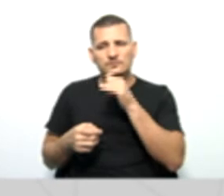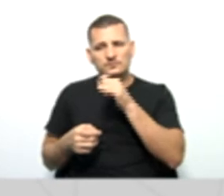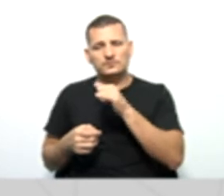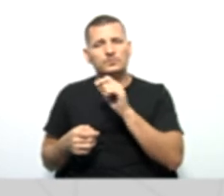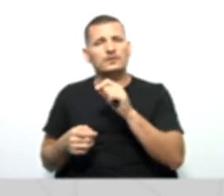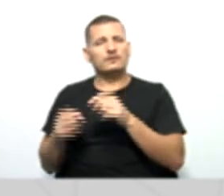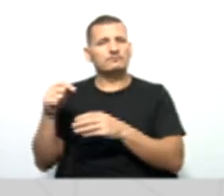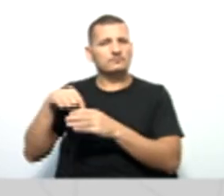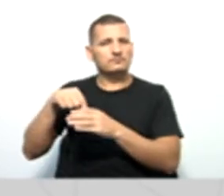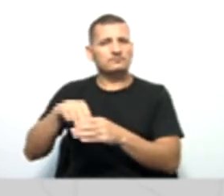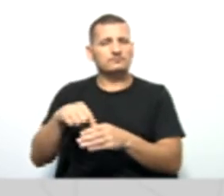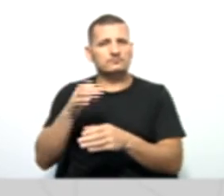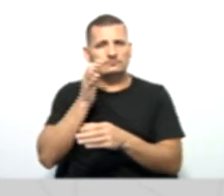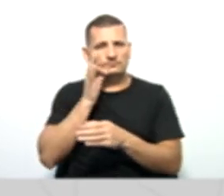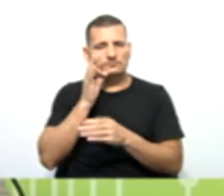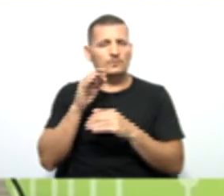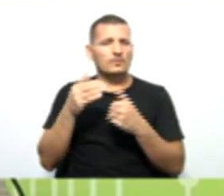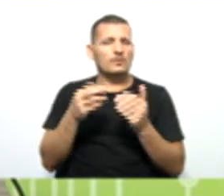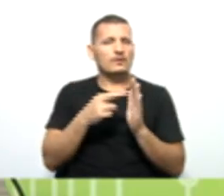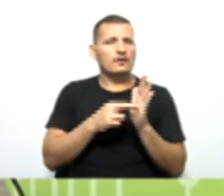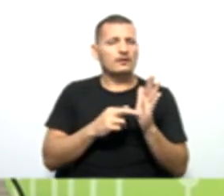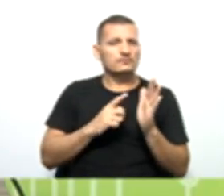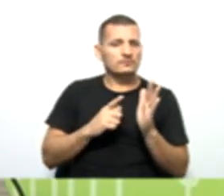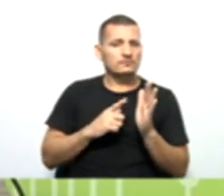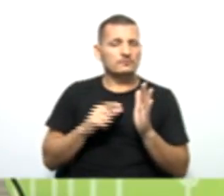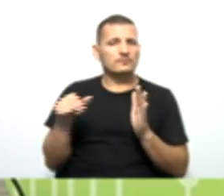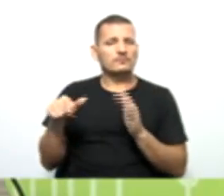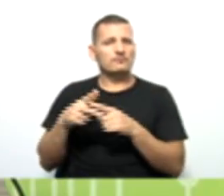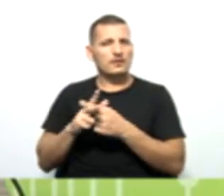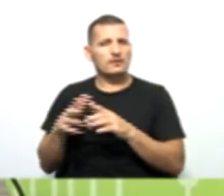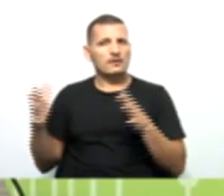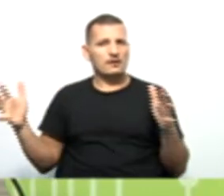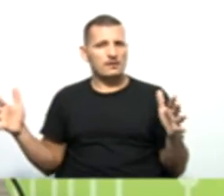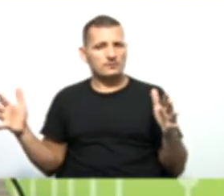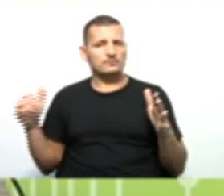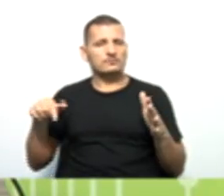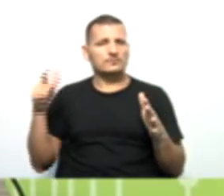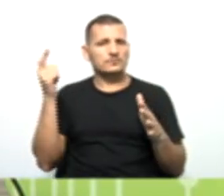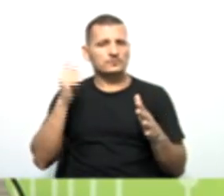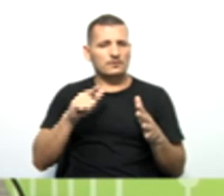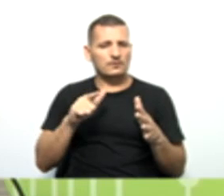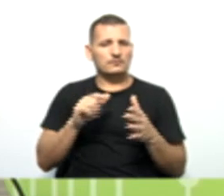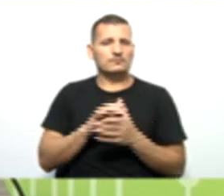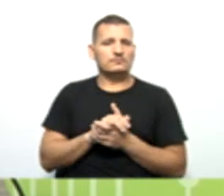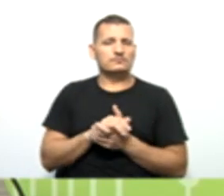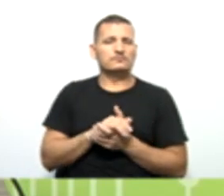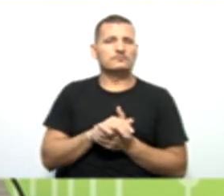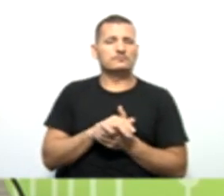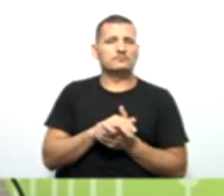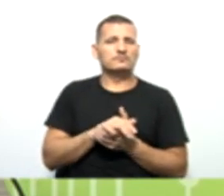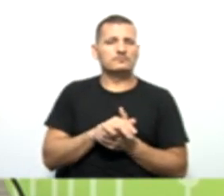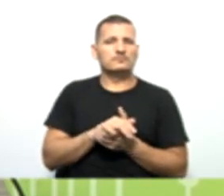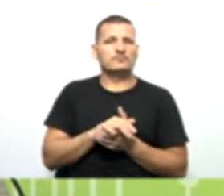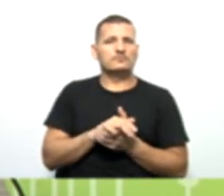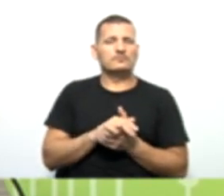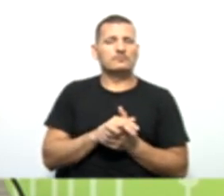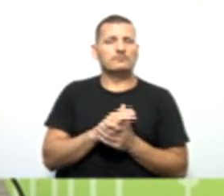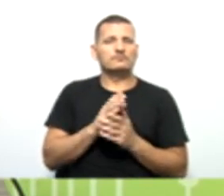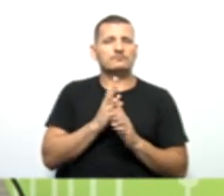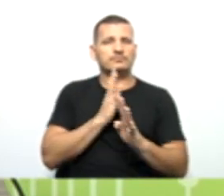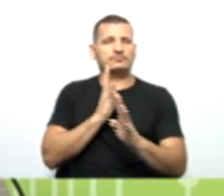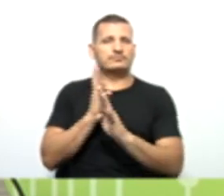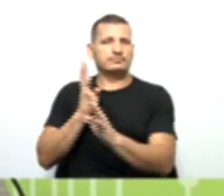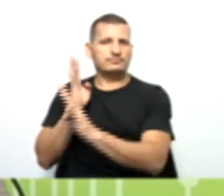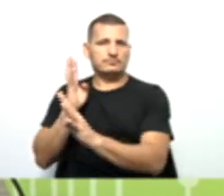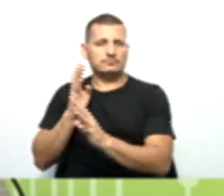de café? Quais são os requisitos que nós temos? Essa máquina é grande? Essa máquina consegue percorrer os corredores da plantação? Eu